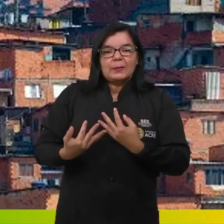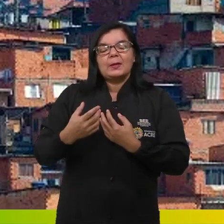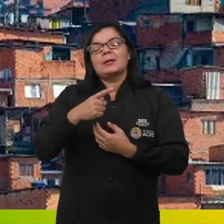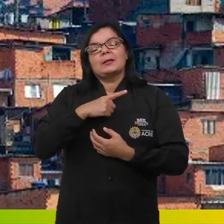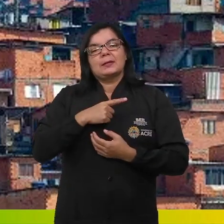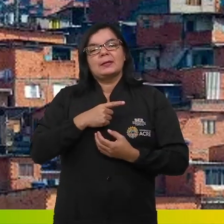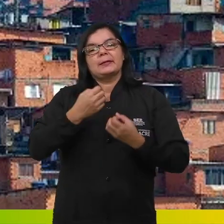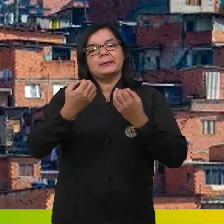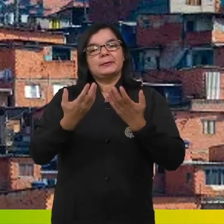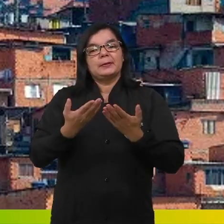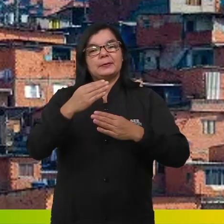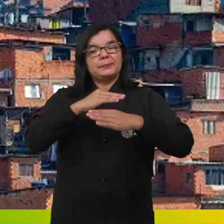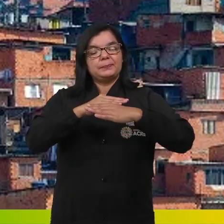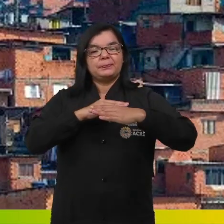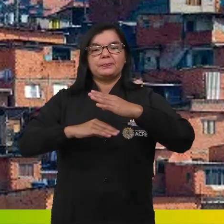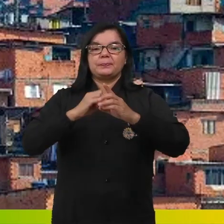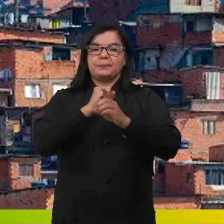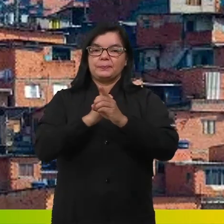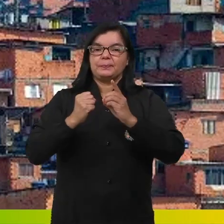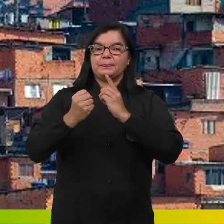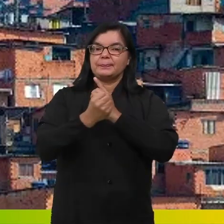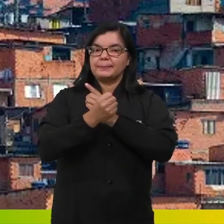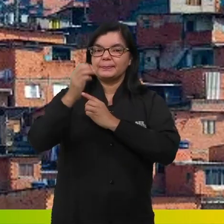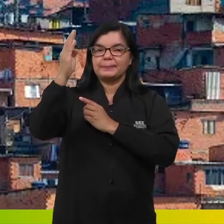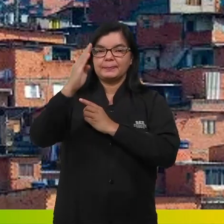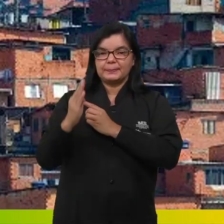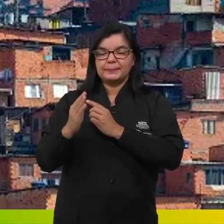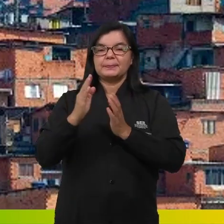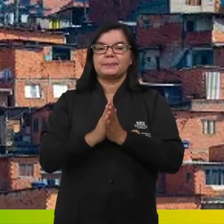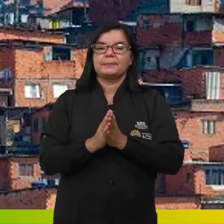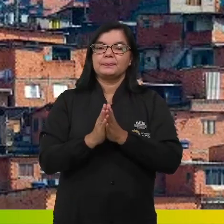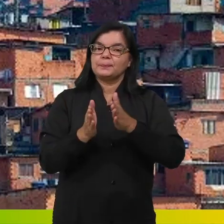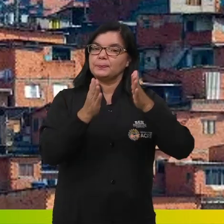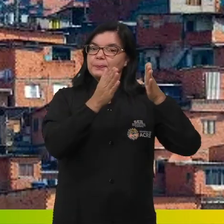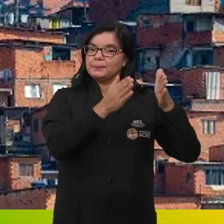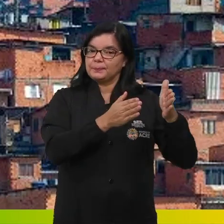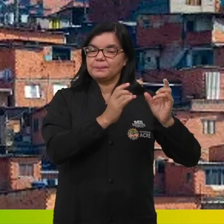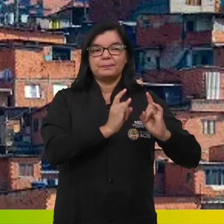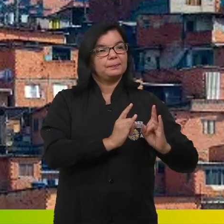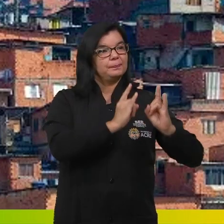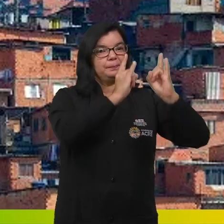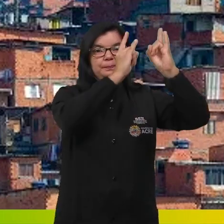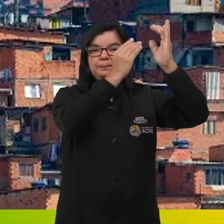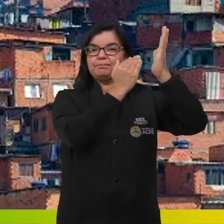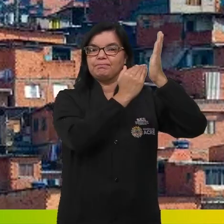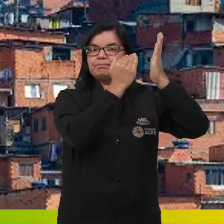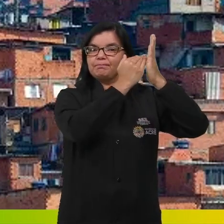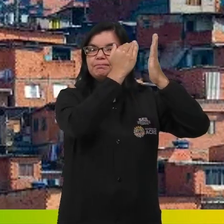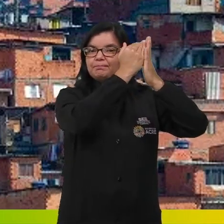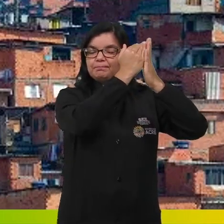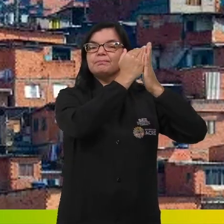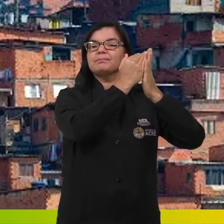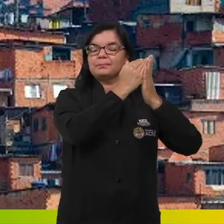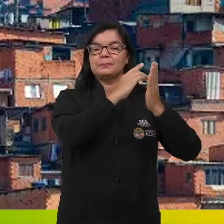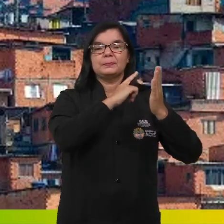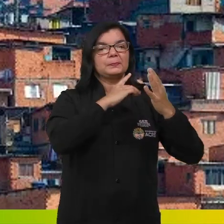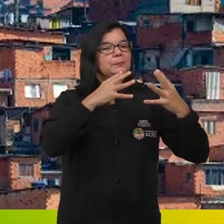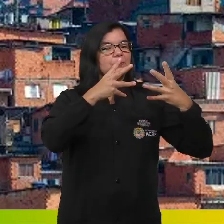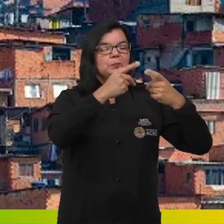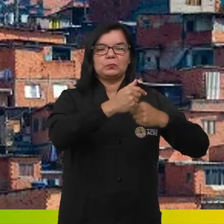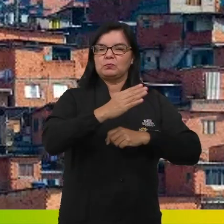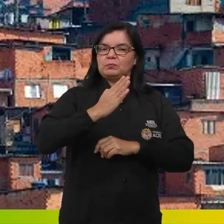está falando, que é a desigualdade social brasileira. De um lado, eu tenho prédios. De um lado, a gente vê